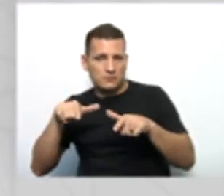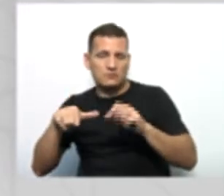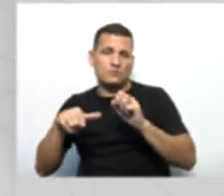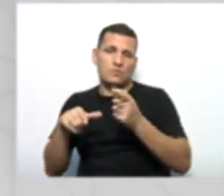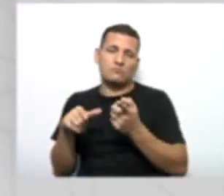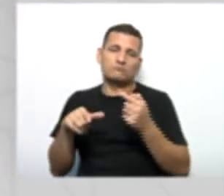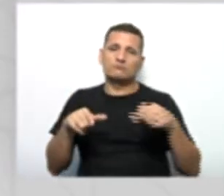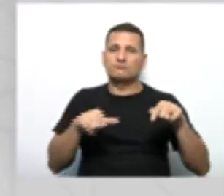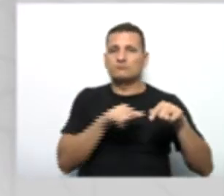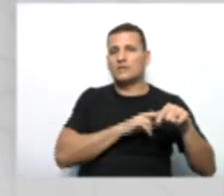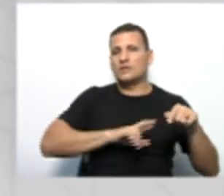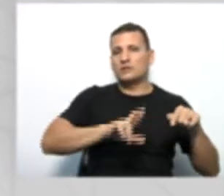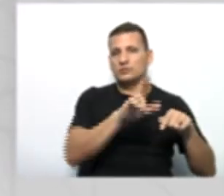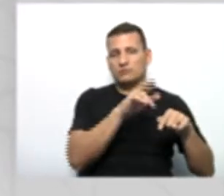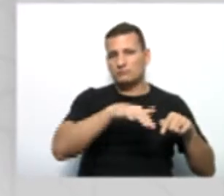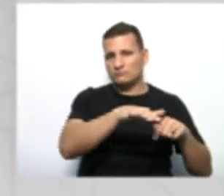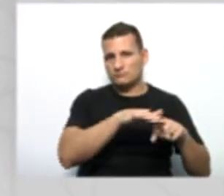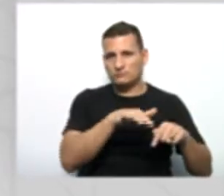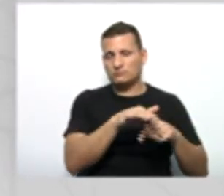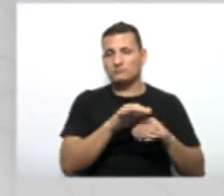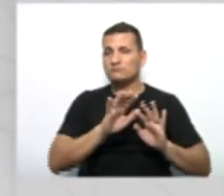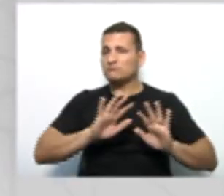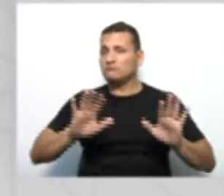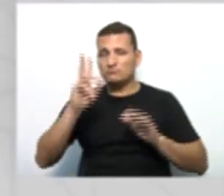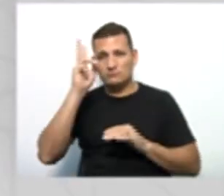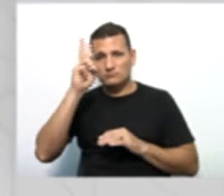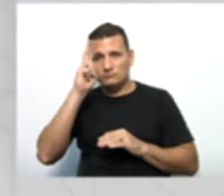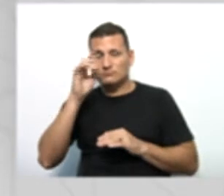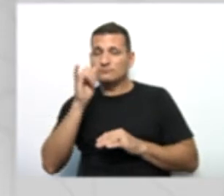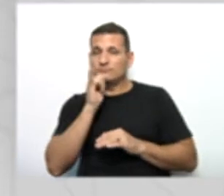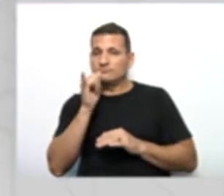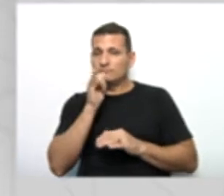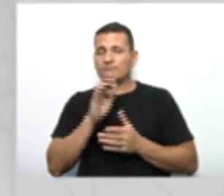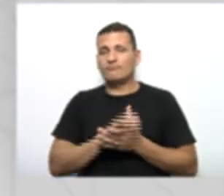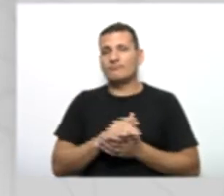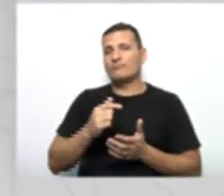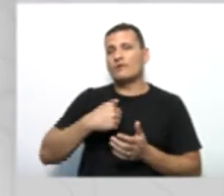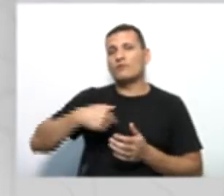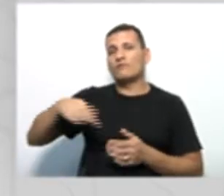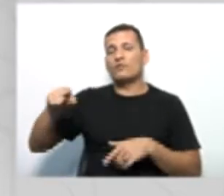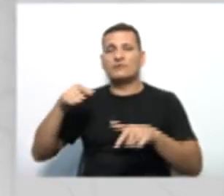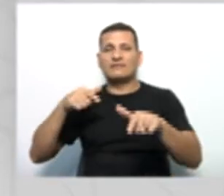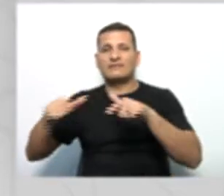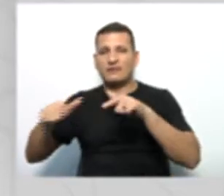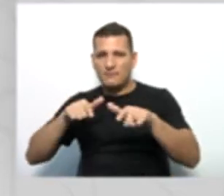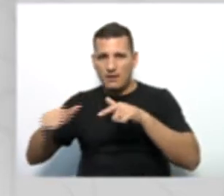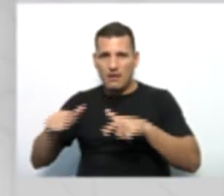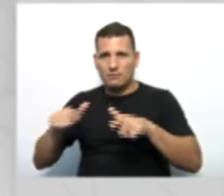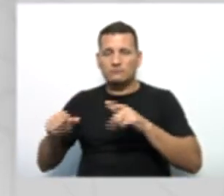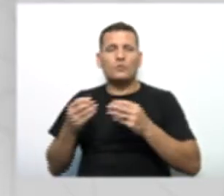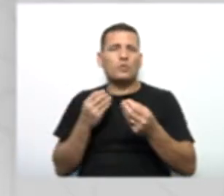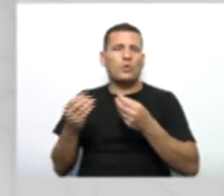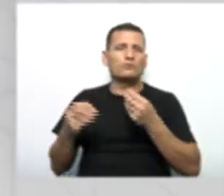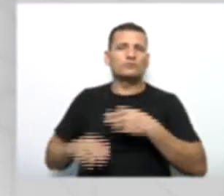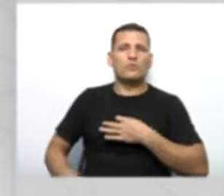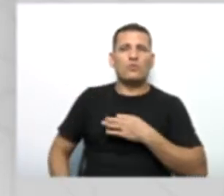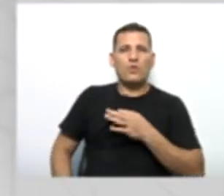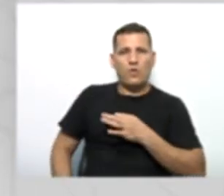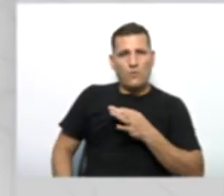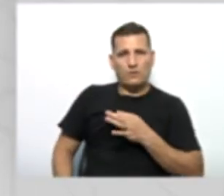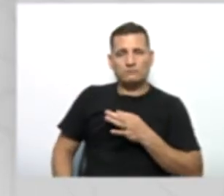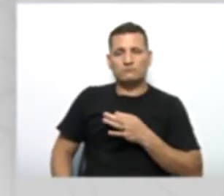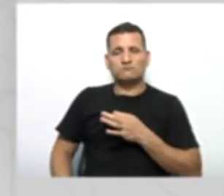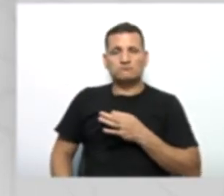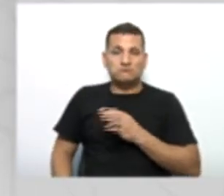religioso. Vai se lembrar que o modo como eu me visto para vir trabalhar, para vir aqui dar esta aula para vocês, não é o mesmo modo